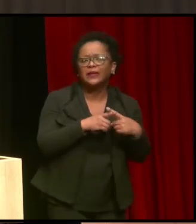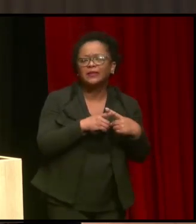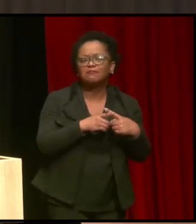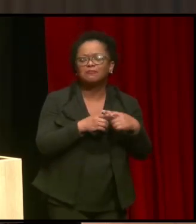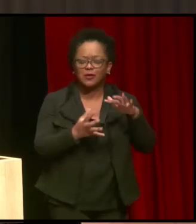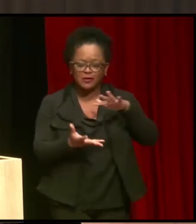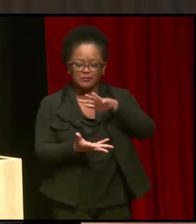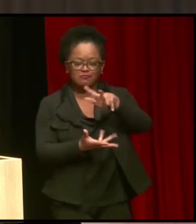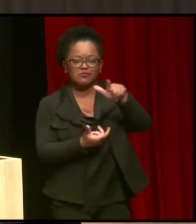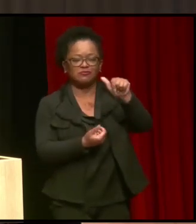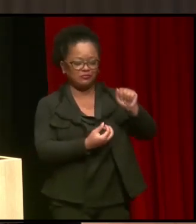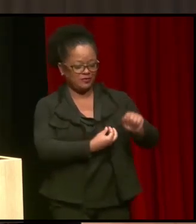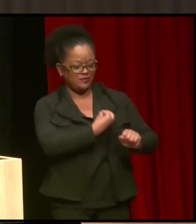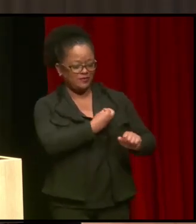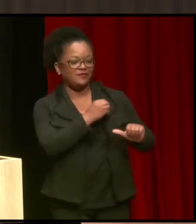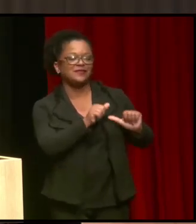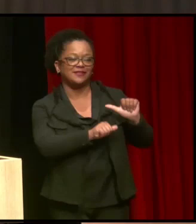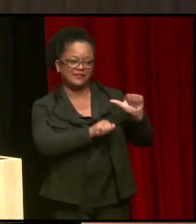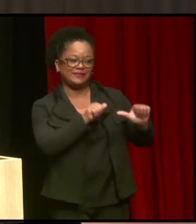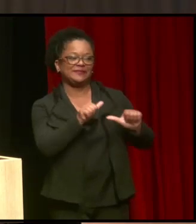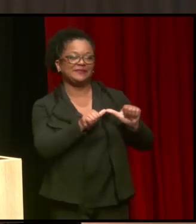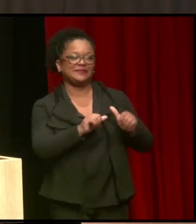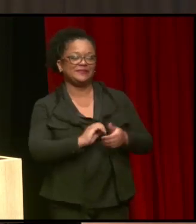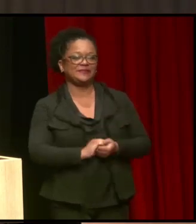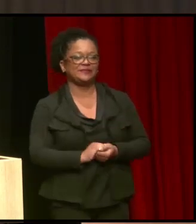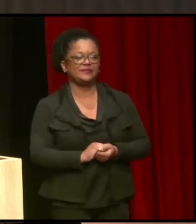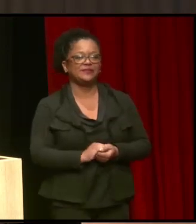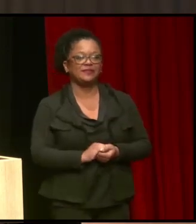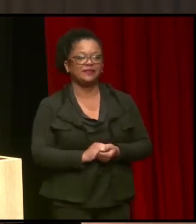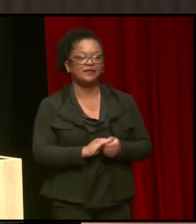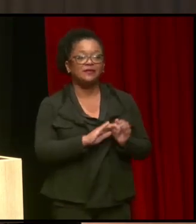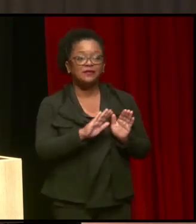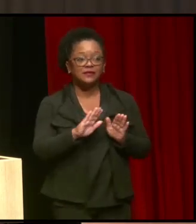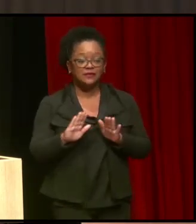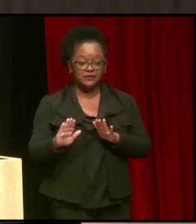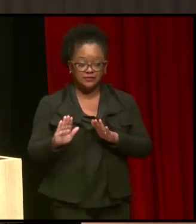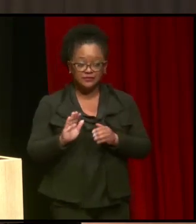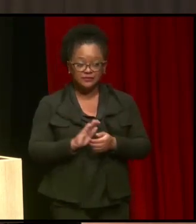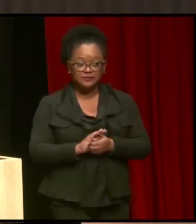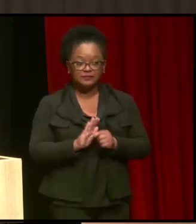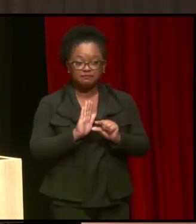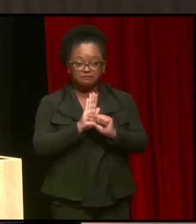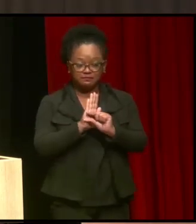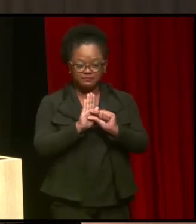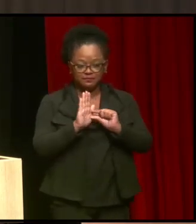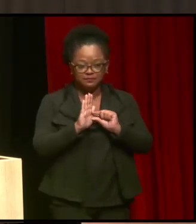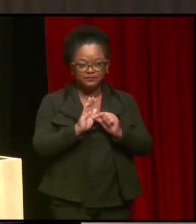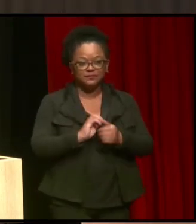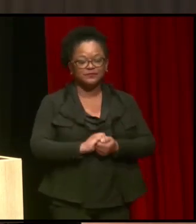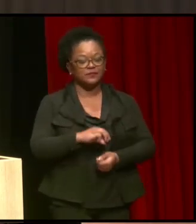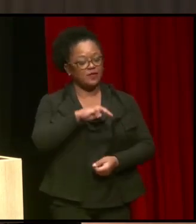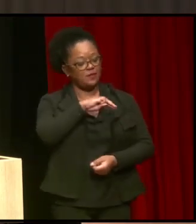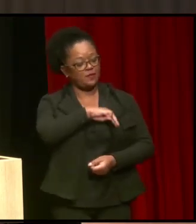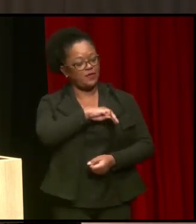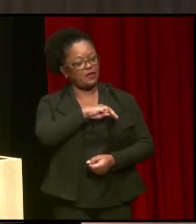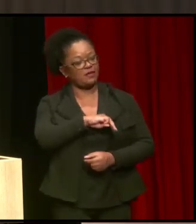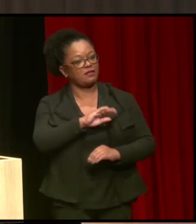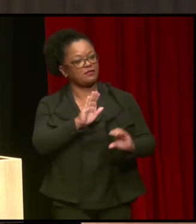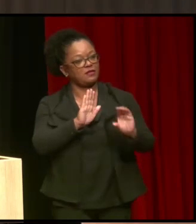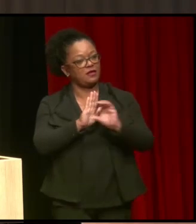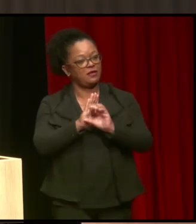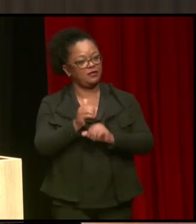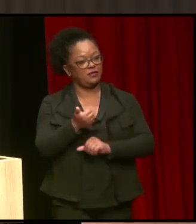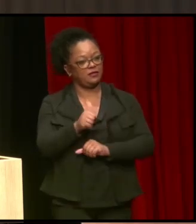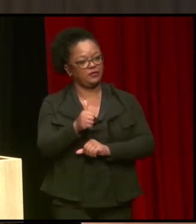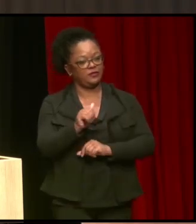aconteça. Tá? Tem um outro versículo muito interessante, Mateus 11, 4 a 6,